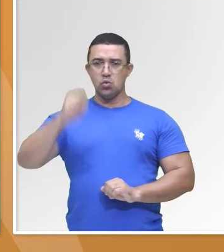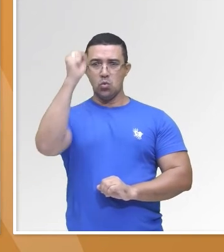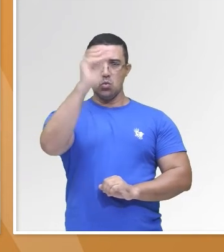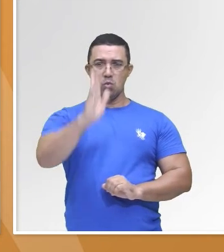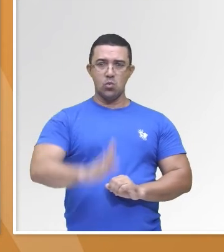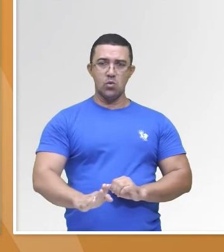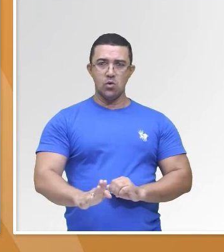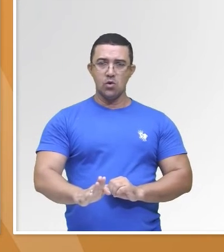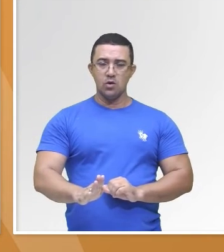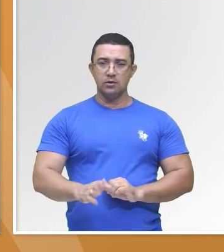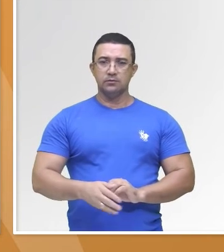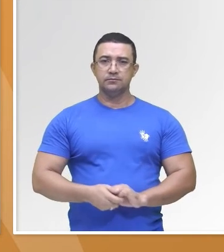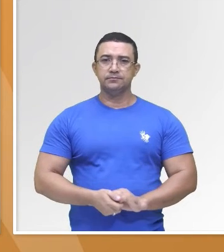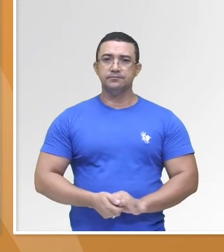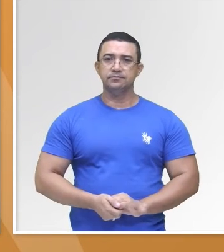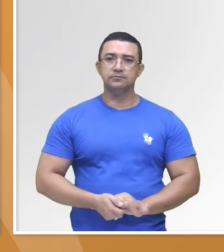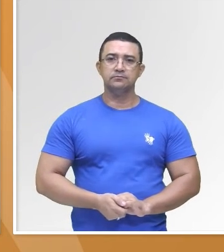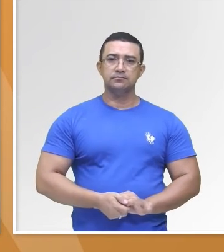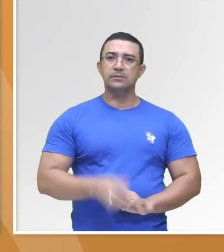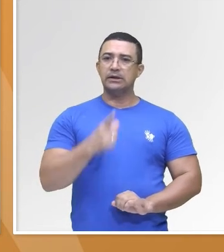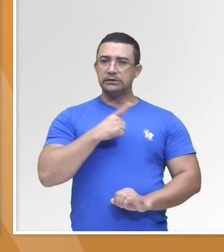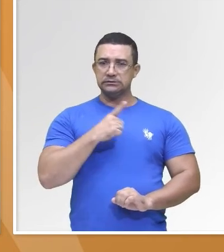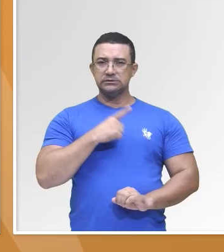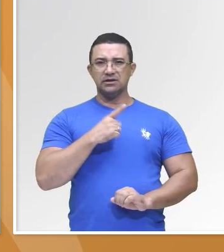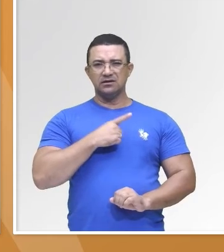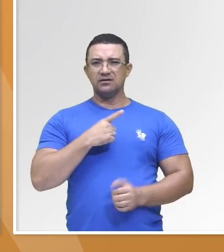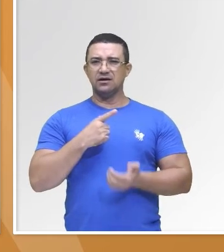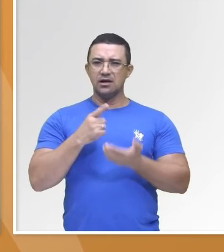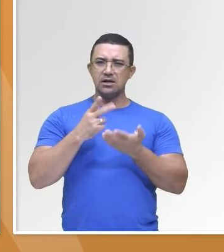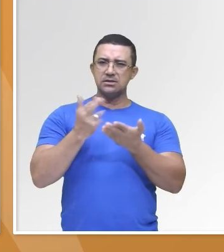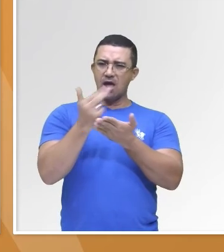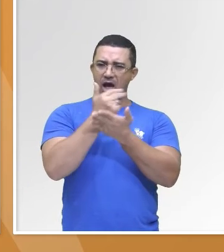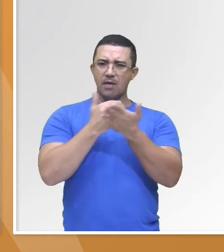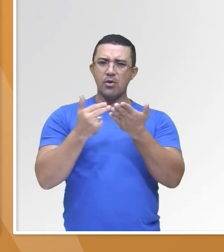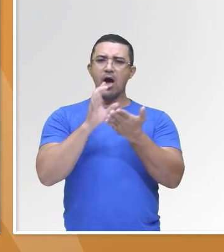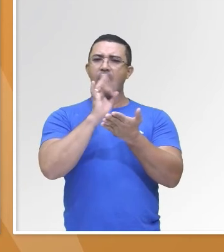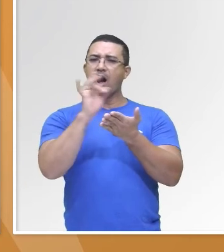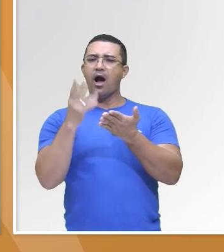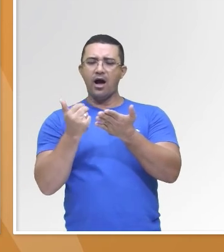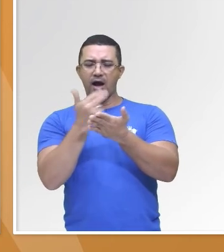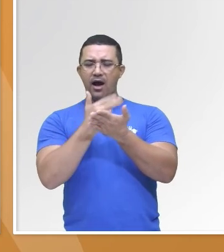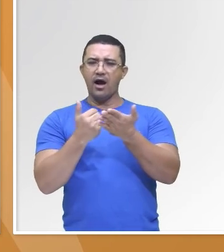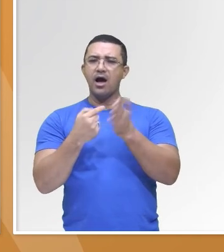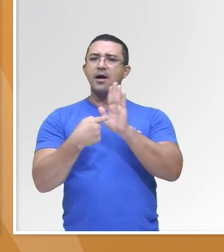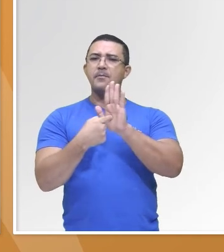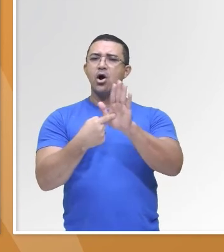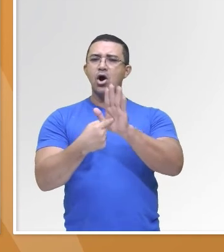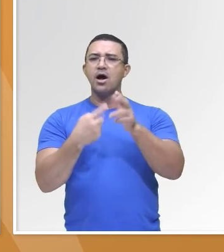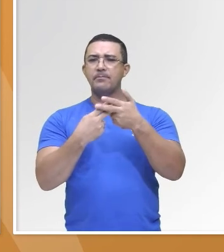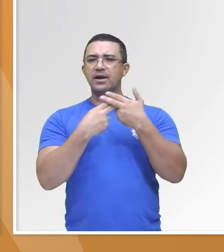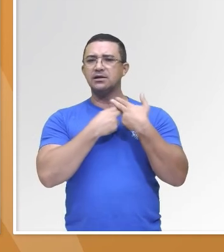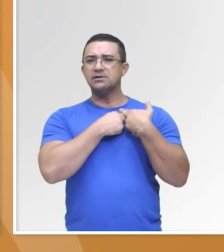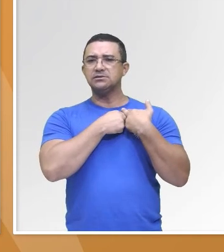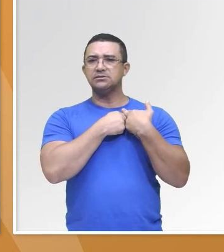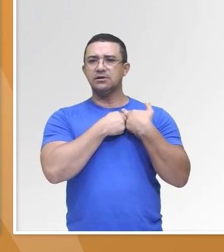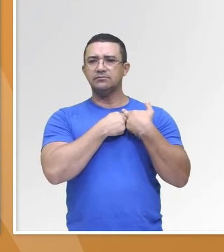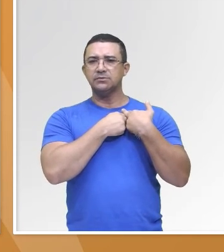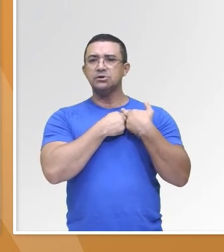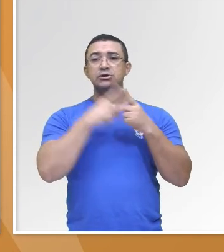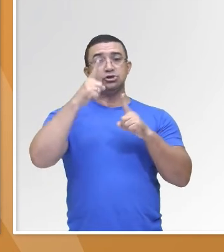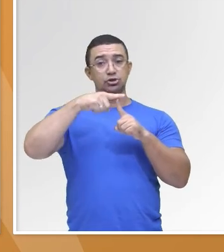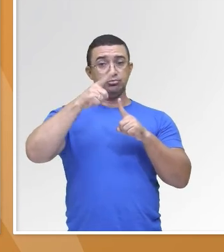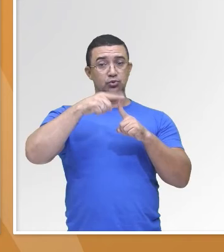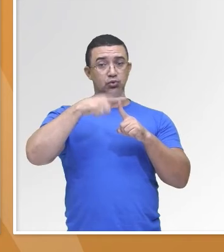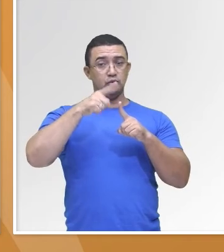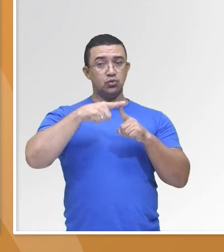né? Tem muitos símbolos aí, certo? Porque cada símbolo desse vai representar um tipo de